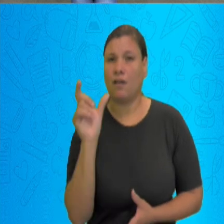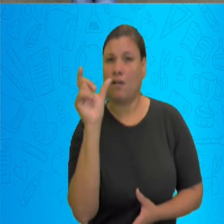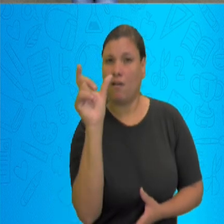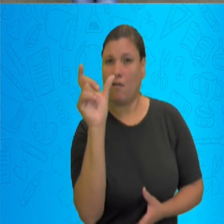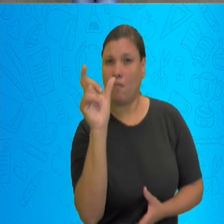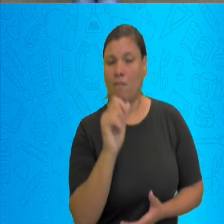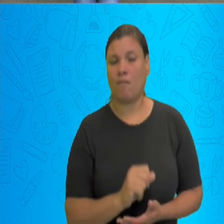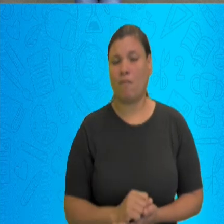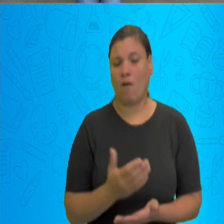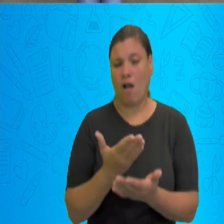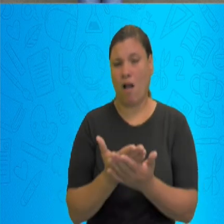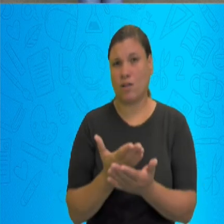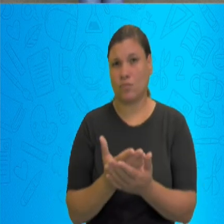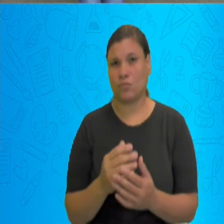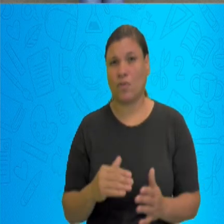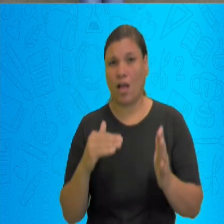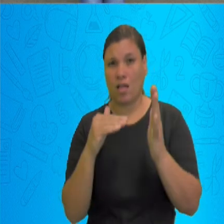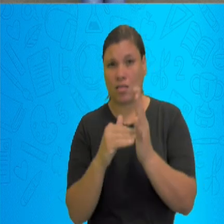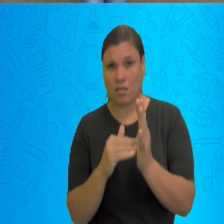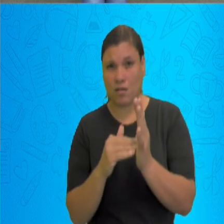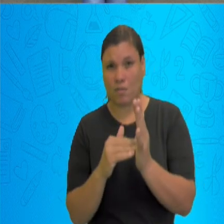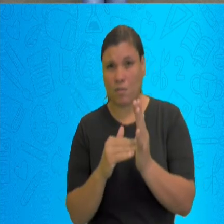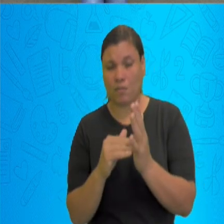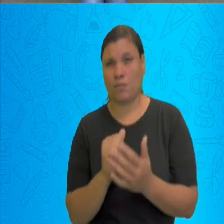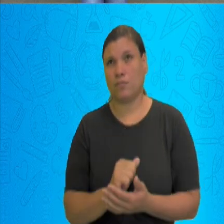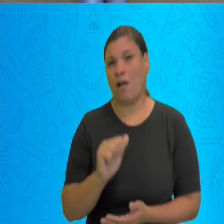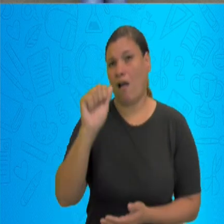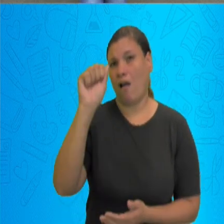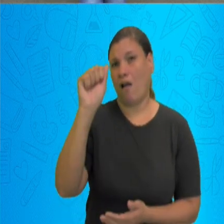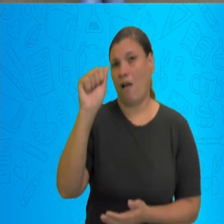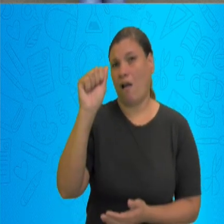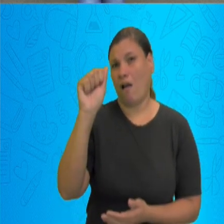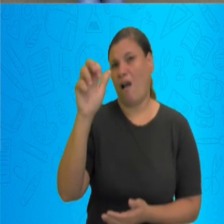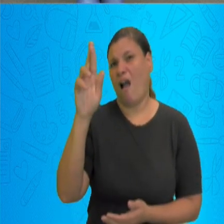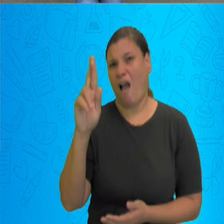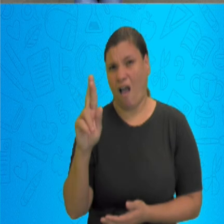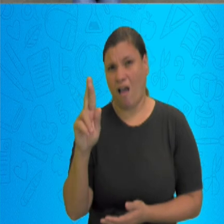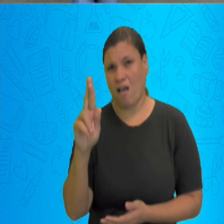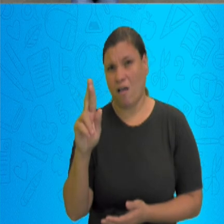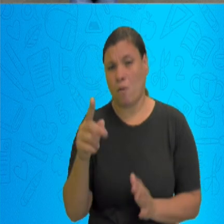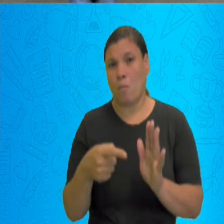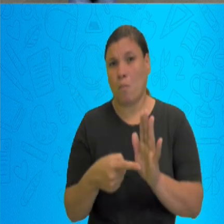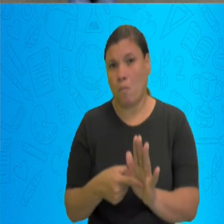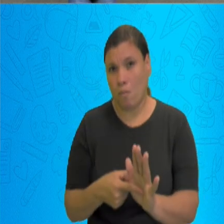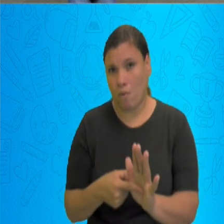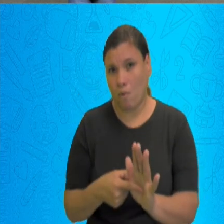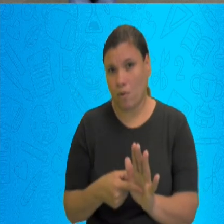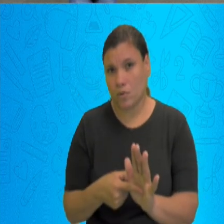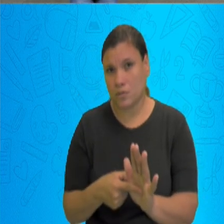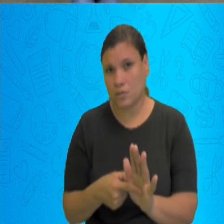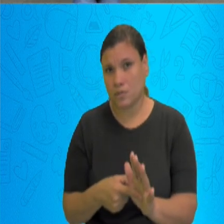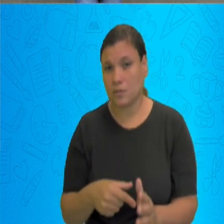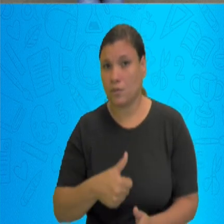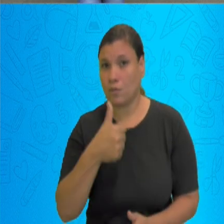irá, né? E o futuro do presente? Eu estudarei